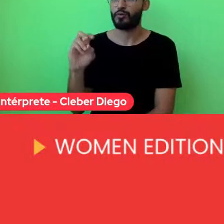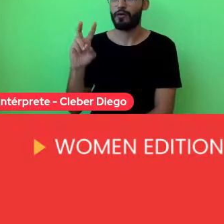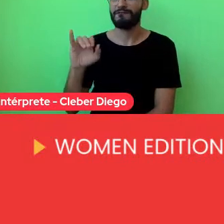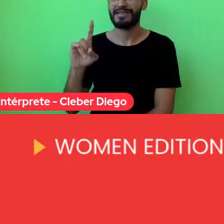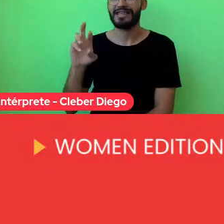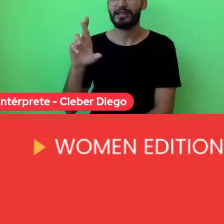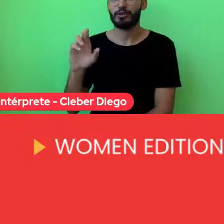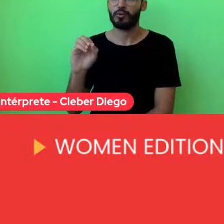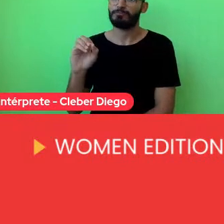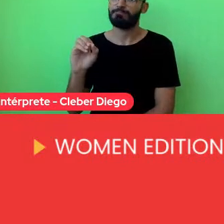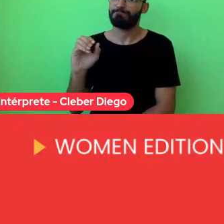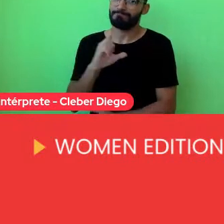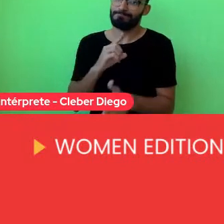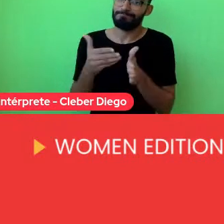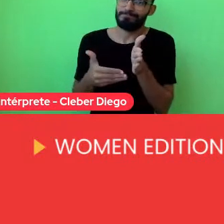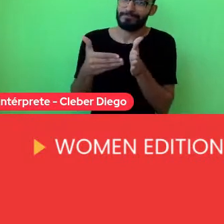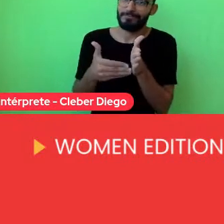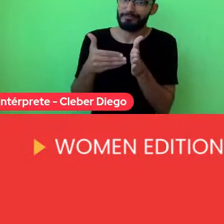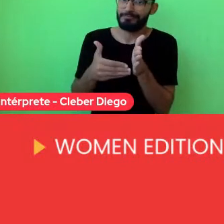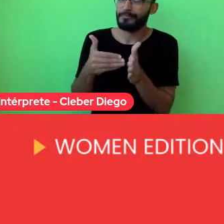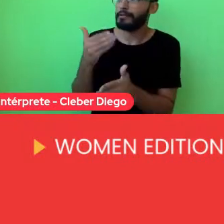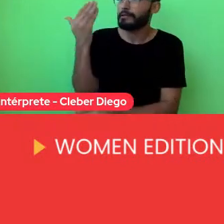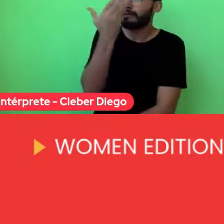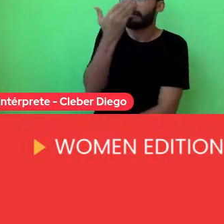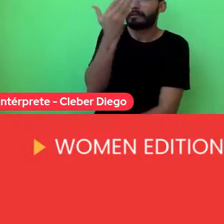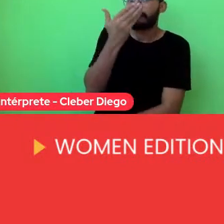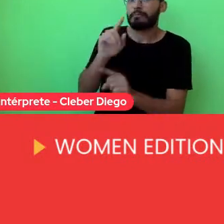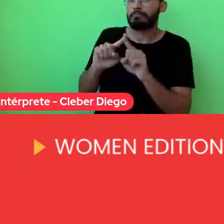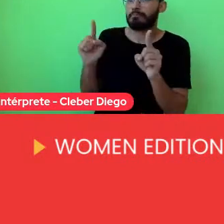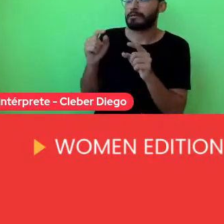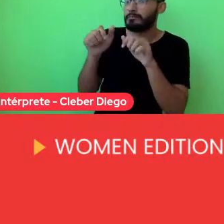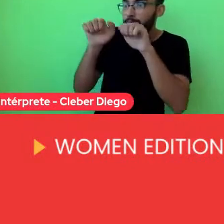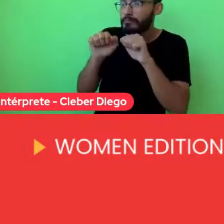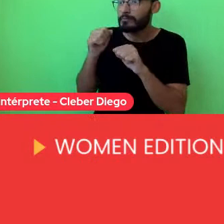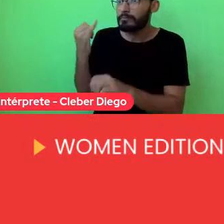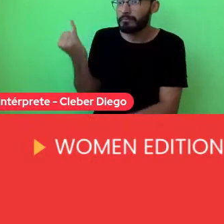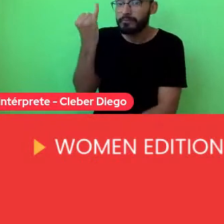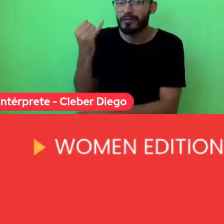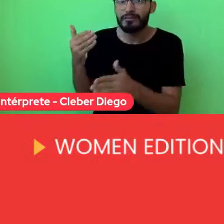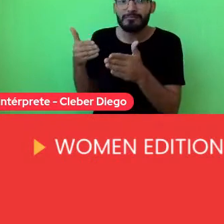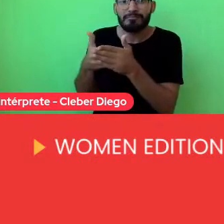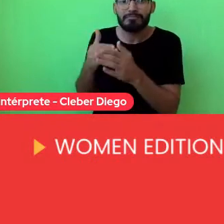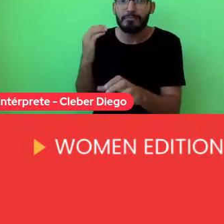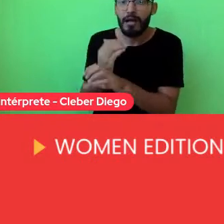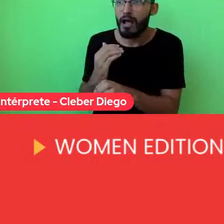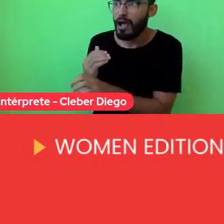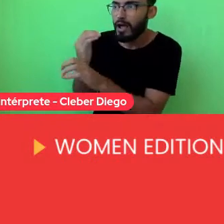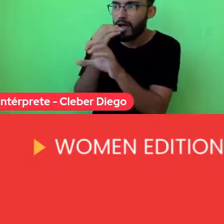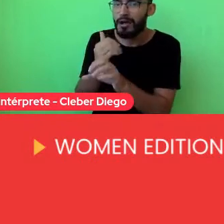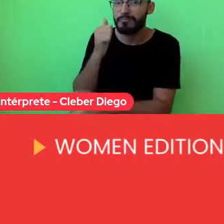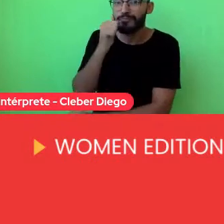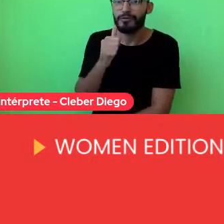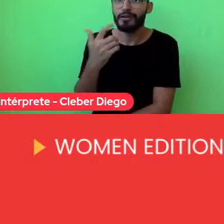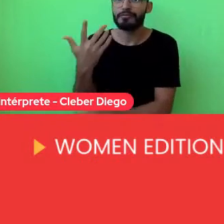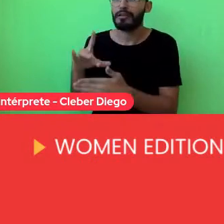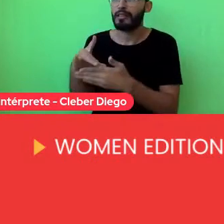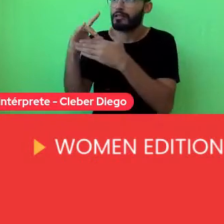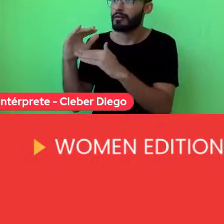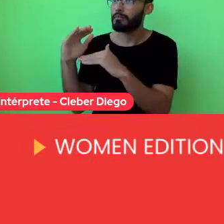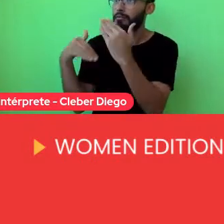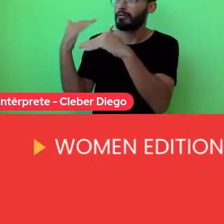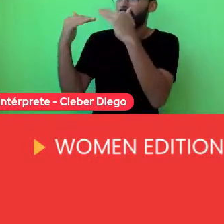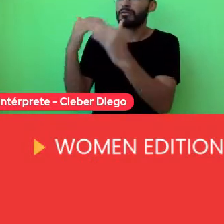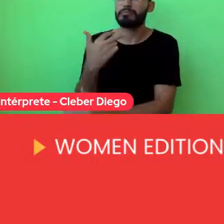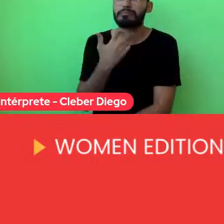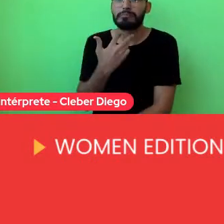que é uma barreira que existe ali invisível e que dificulta o acesso de mulheres, né, a cargos maiores. Então, esse modelo,